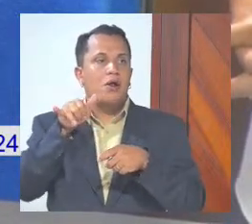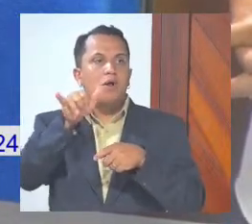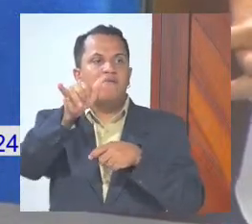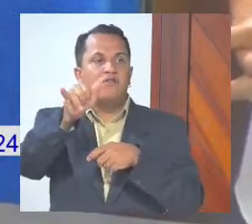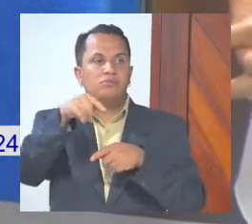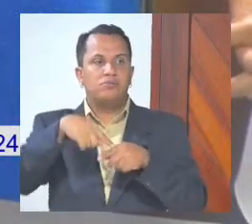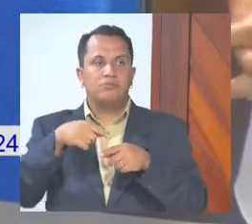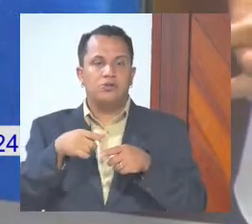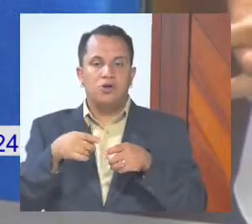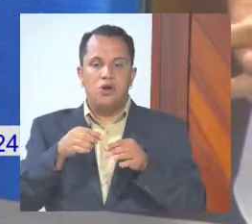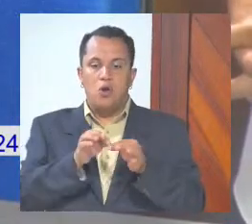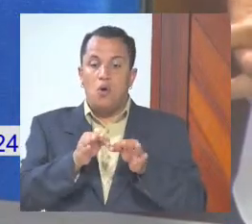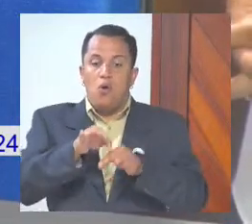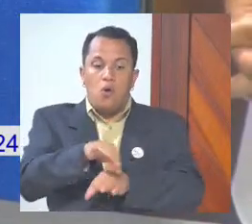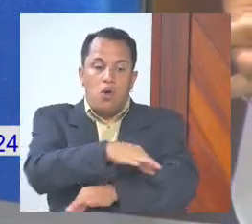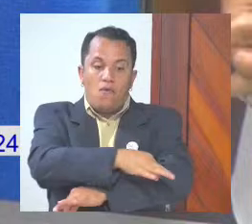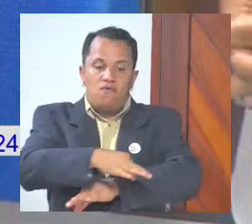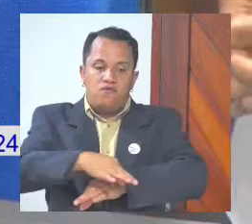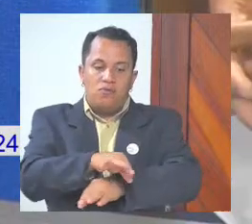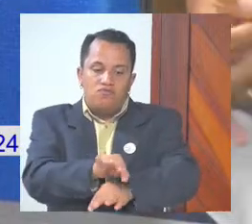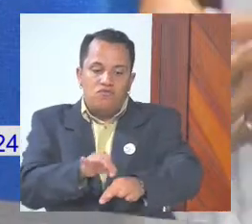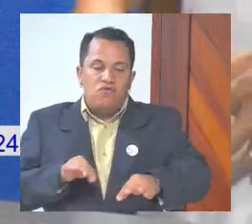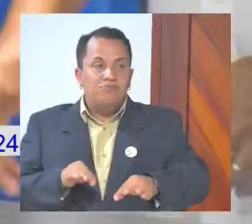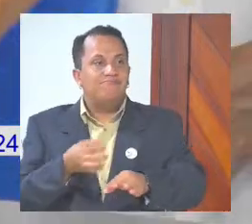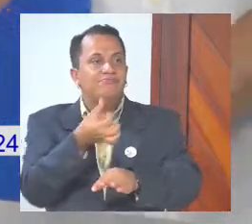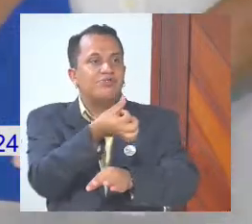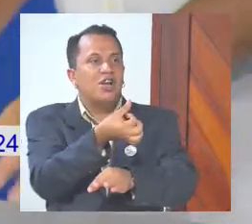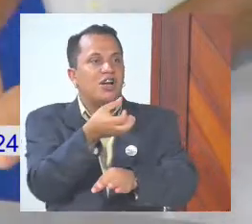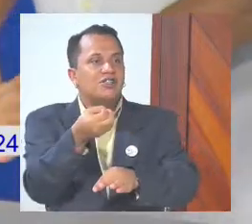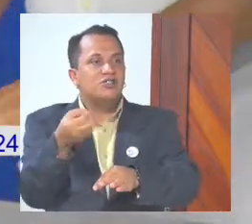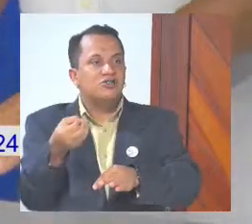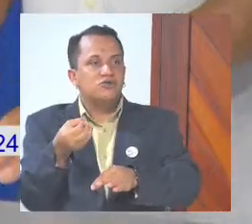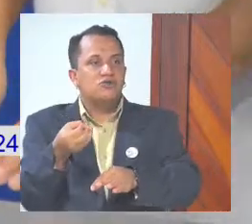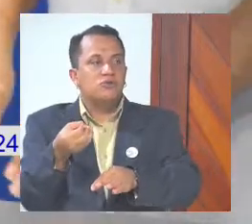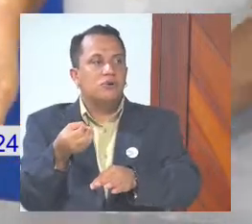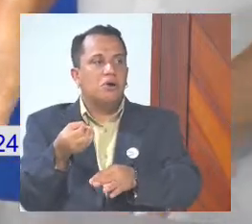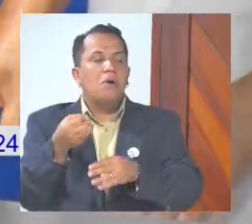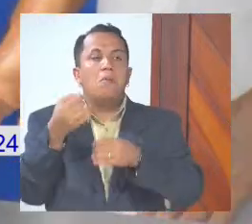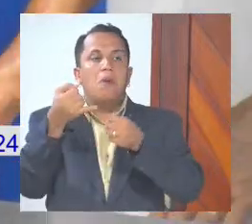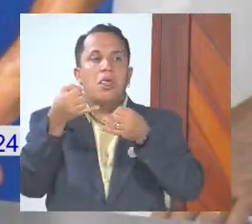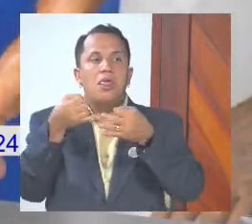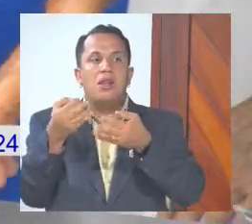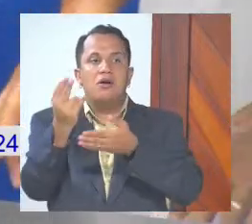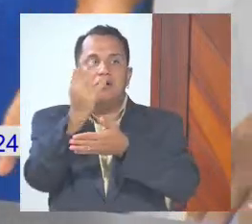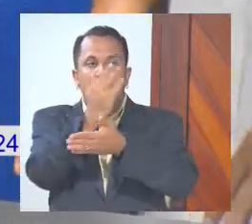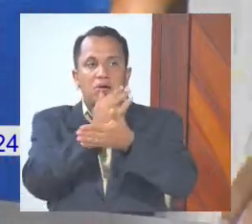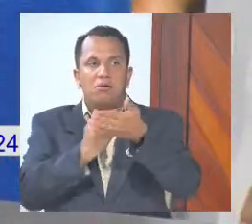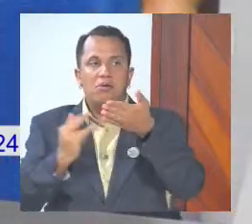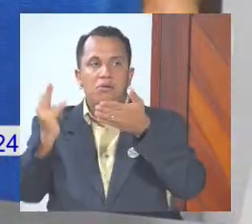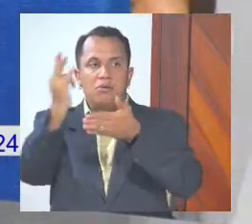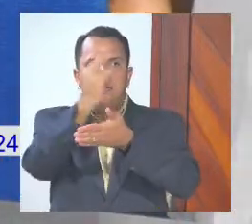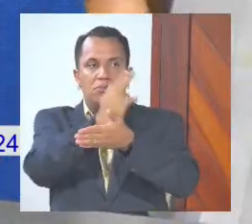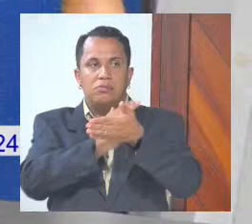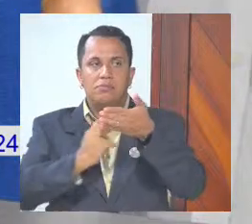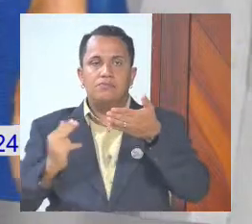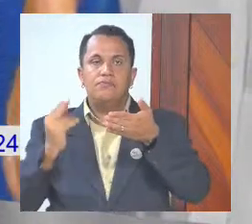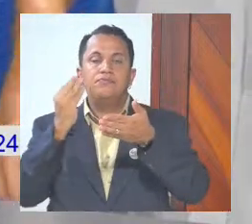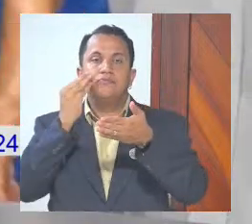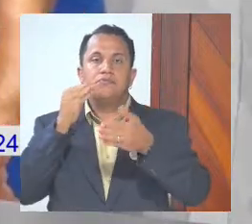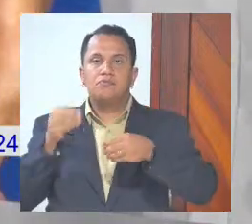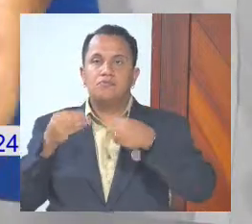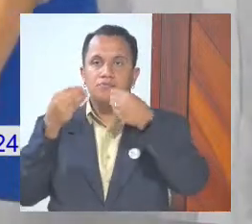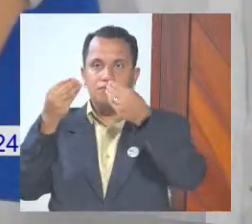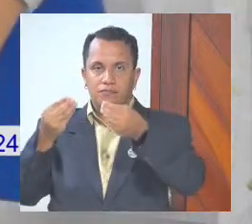medindo 600 metros quadrados, conforme a descrição. O projeto está à disposição